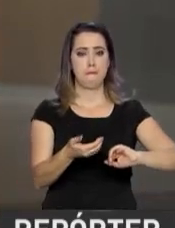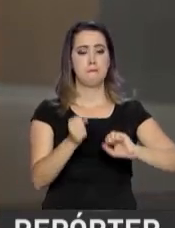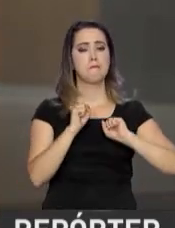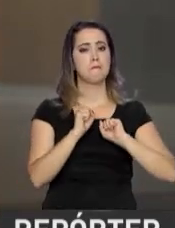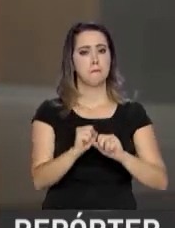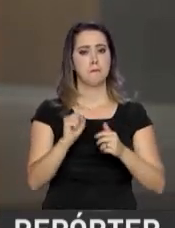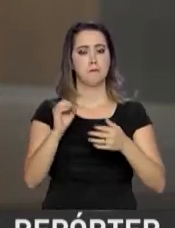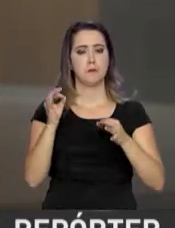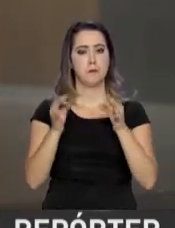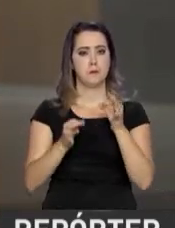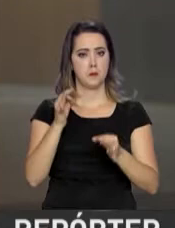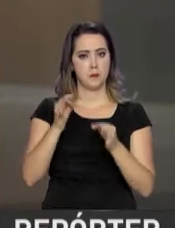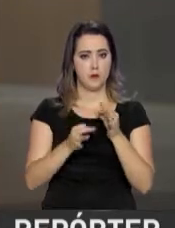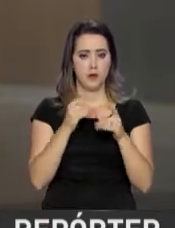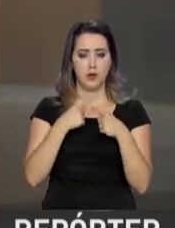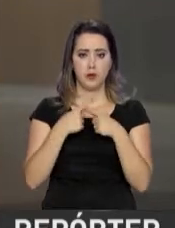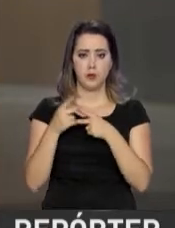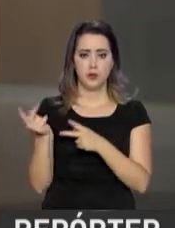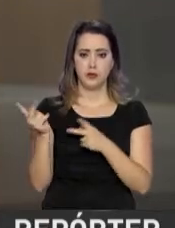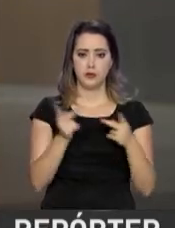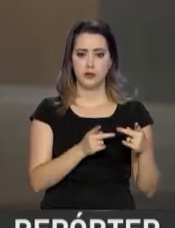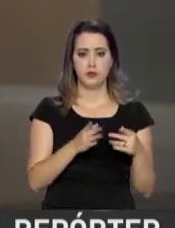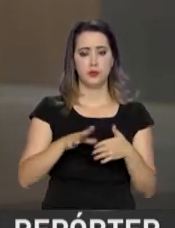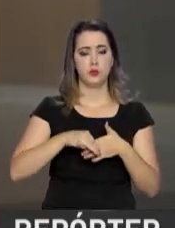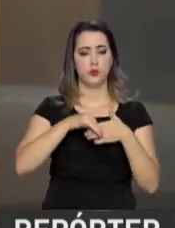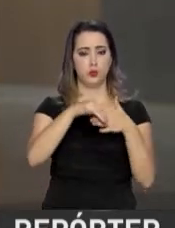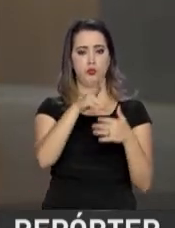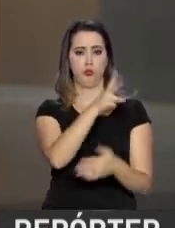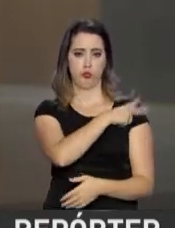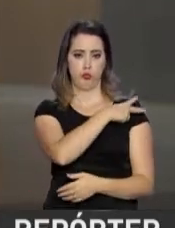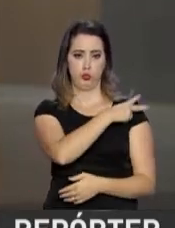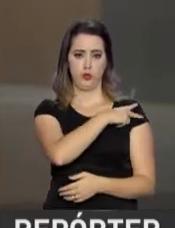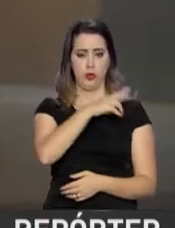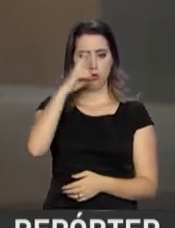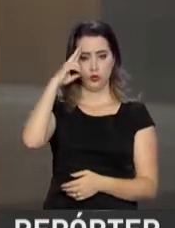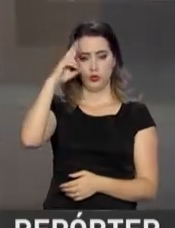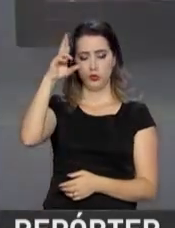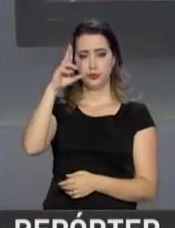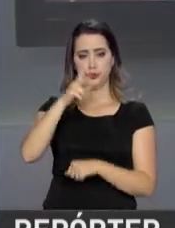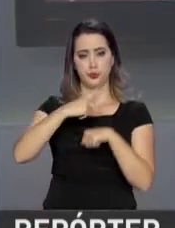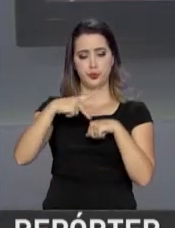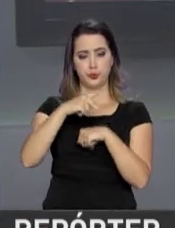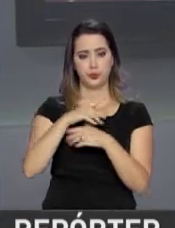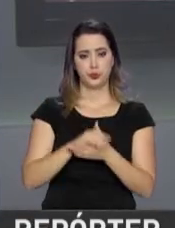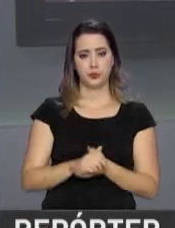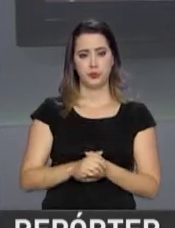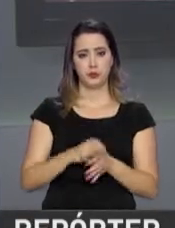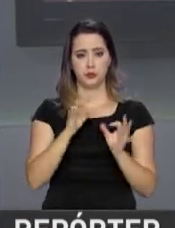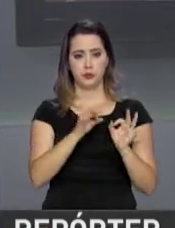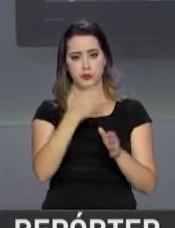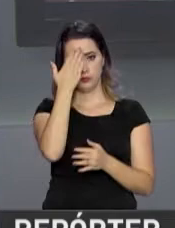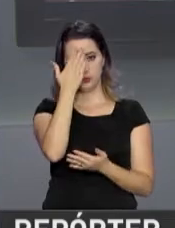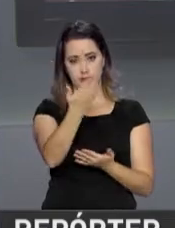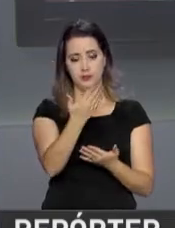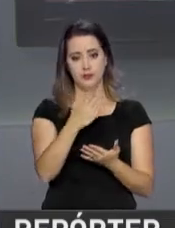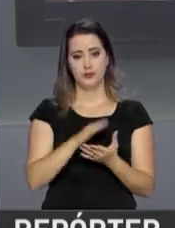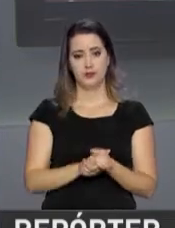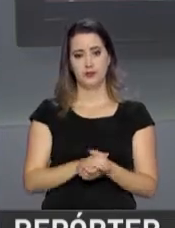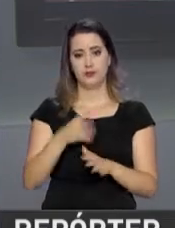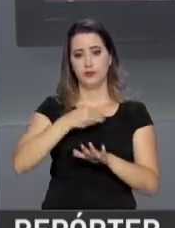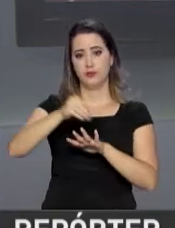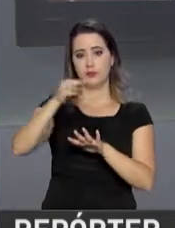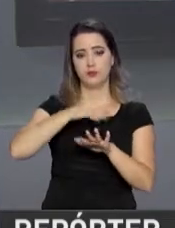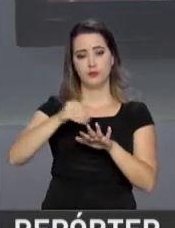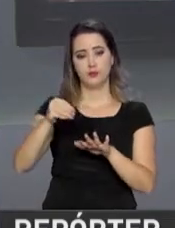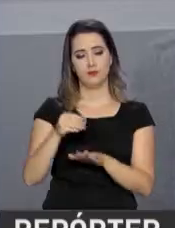judiciário já que é uma visita de chefe de estado eu voto com você no estúdio jaime paulo muitas graças pelas informações